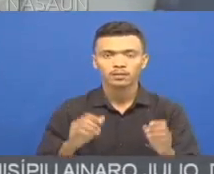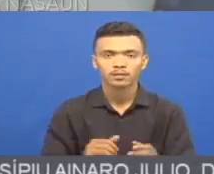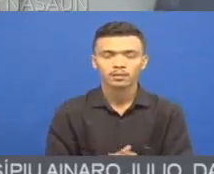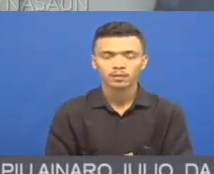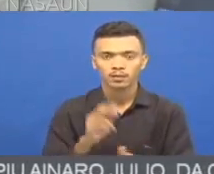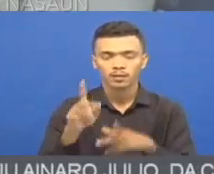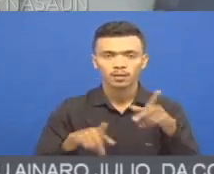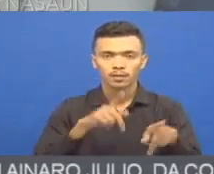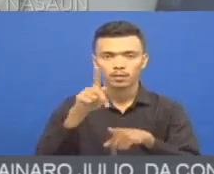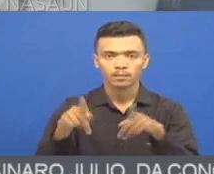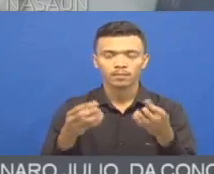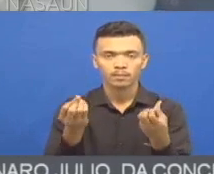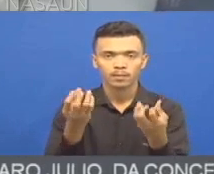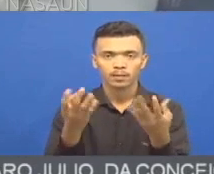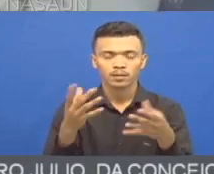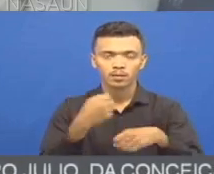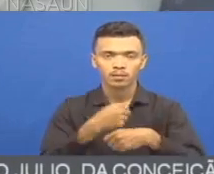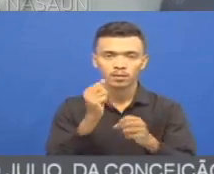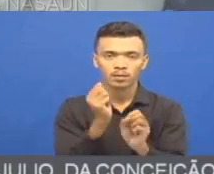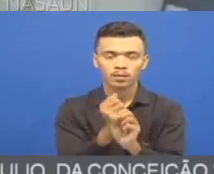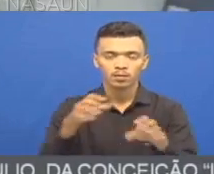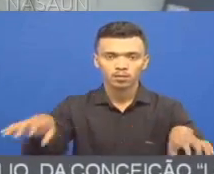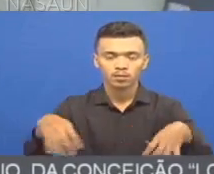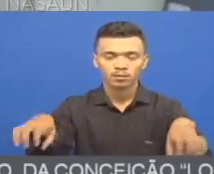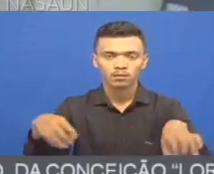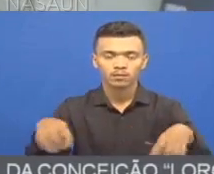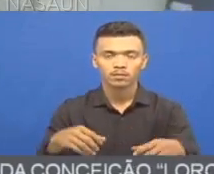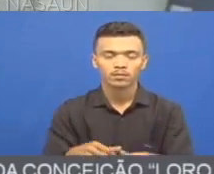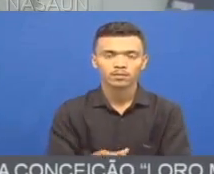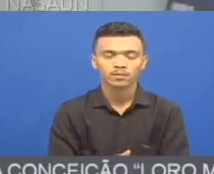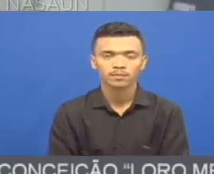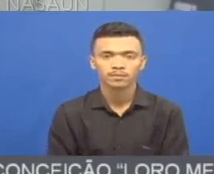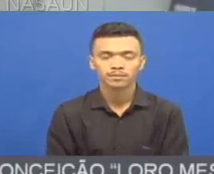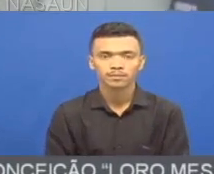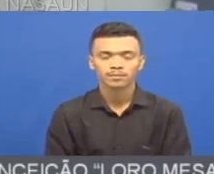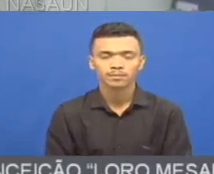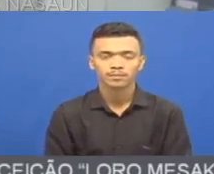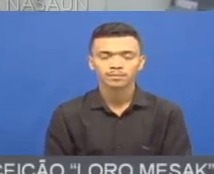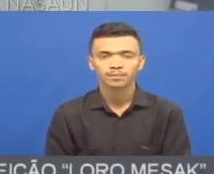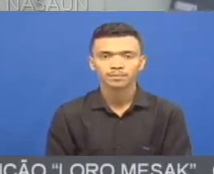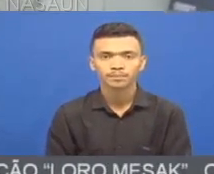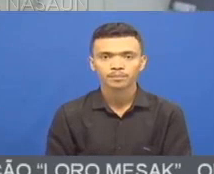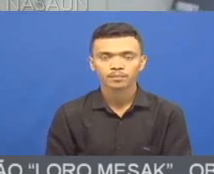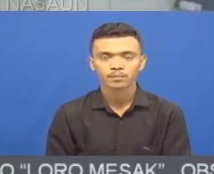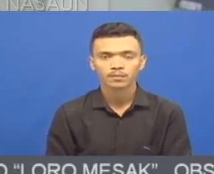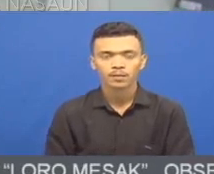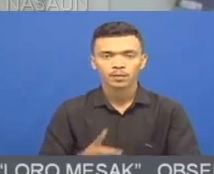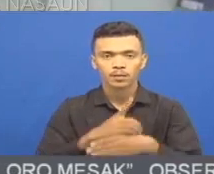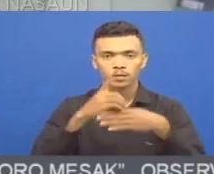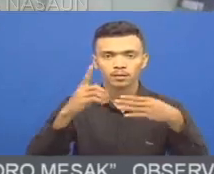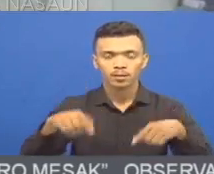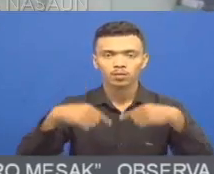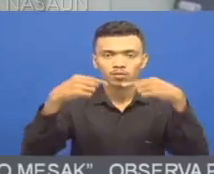ema baraka tu halu servisu. Por exemplo, ita direção ita tu haruka ema bahalu